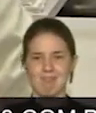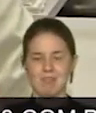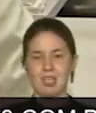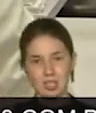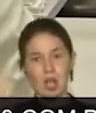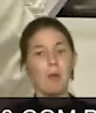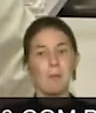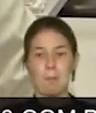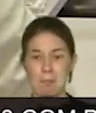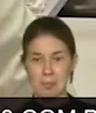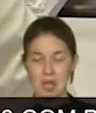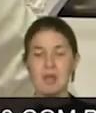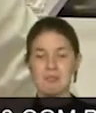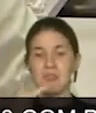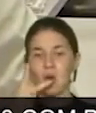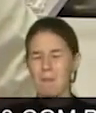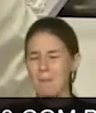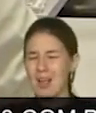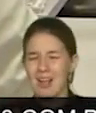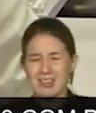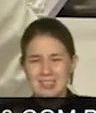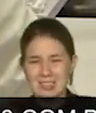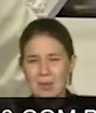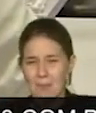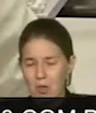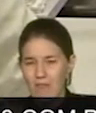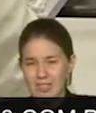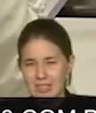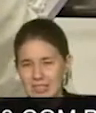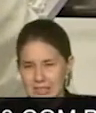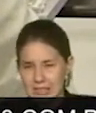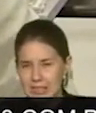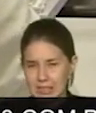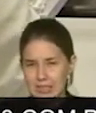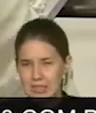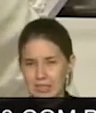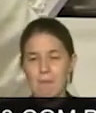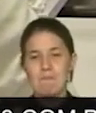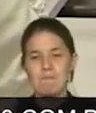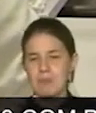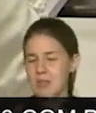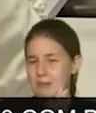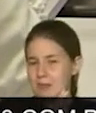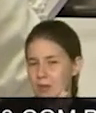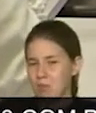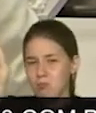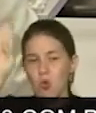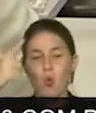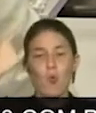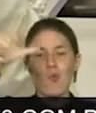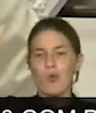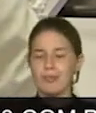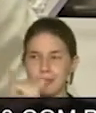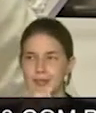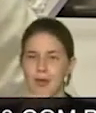do Banco Central, a quantidade de operações via Pix ultrapassou outros meios,